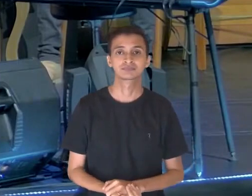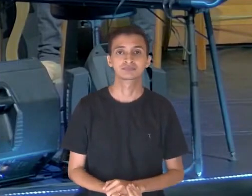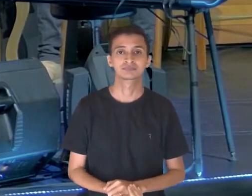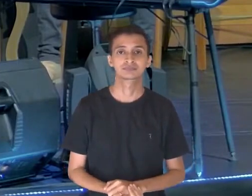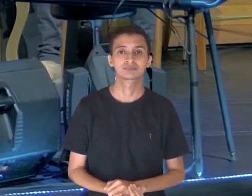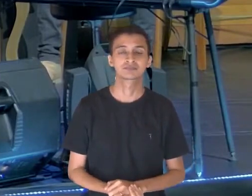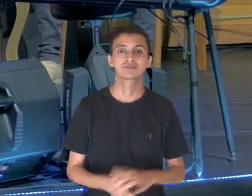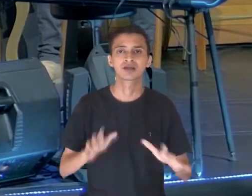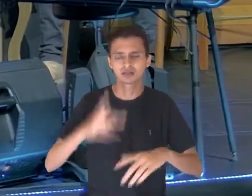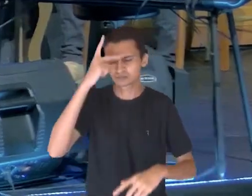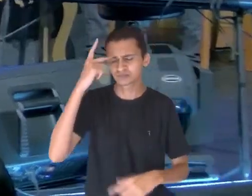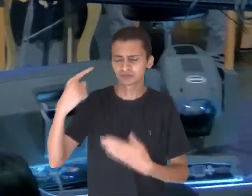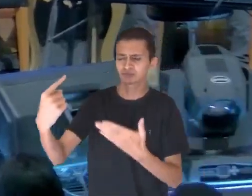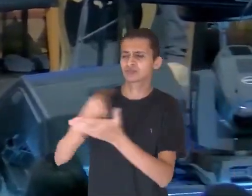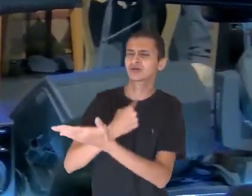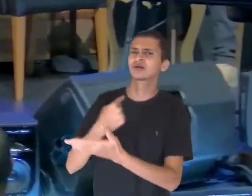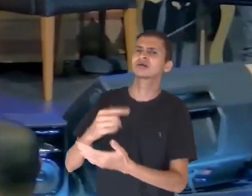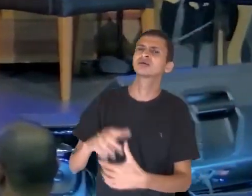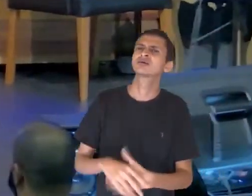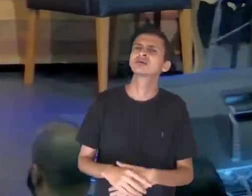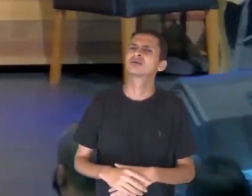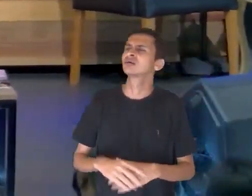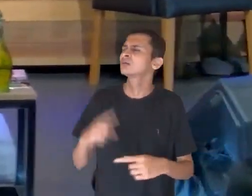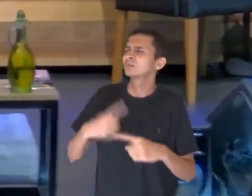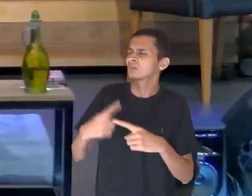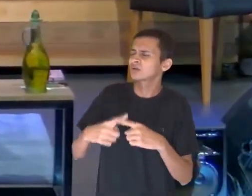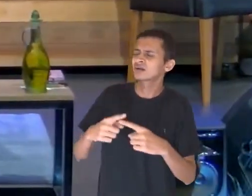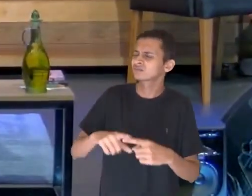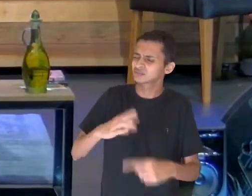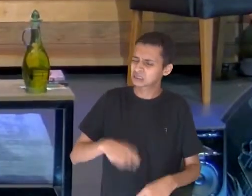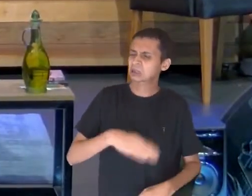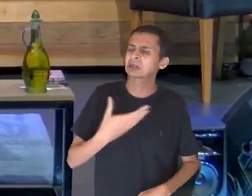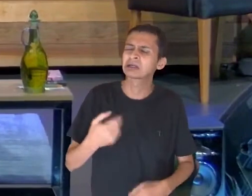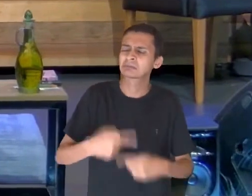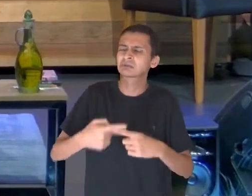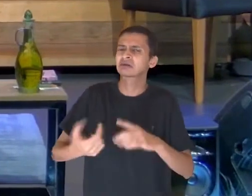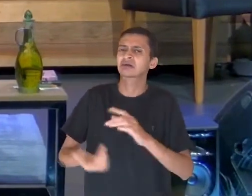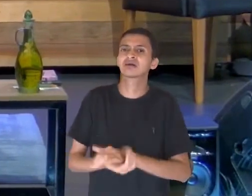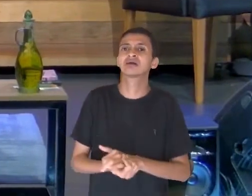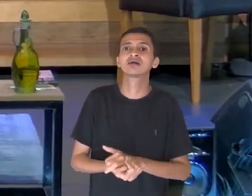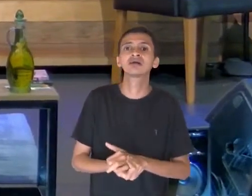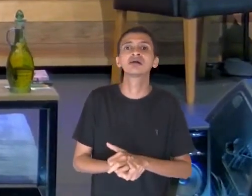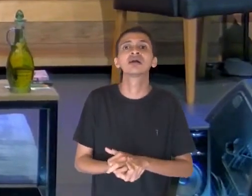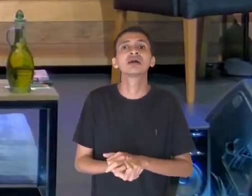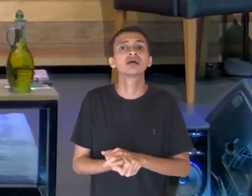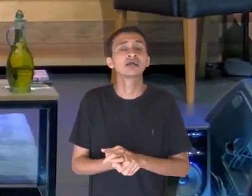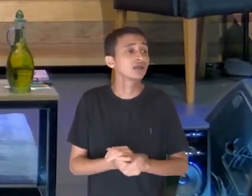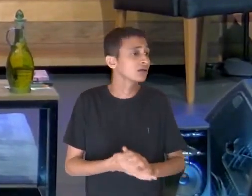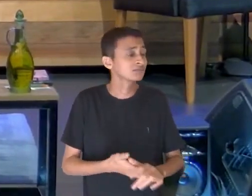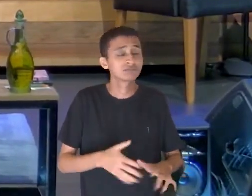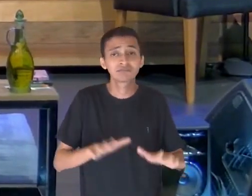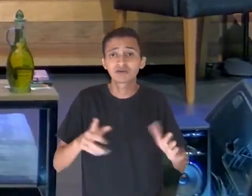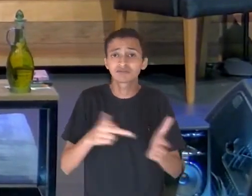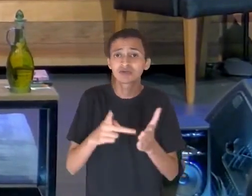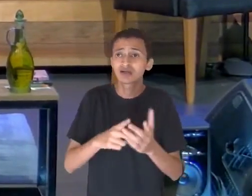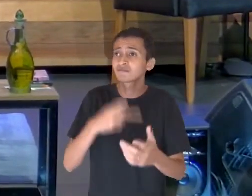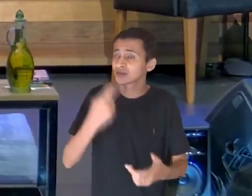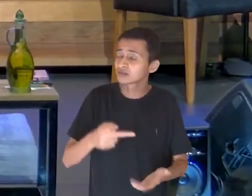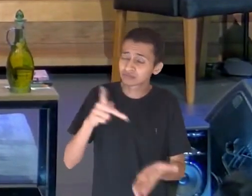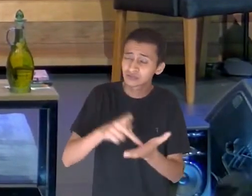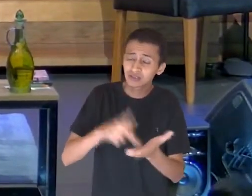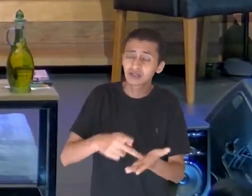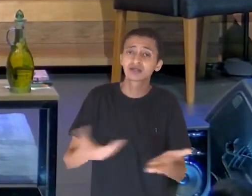As pessoas me perguntam assim, Fernanda, por que você tem tão usado com algumas coisas polêmicas? Eu falo, por que é polêmico? Eu só estava obedecendo.